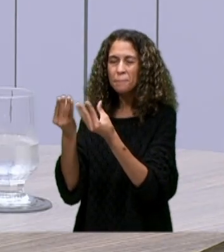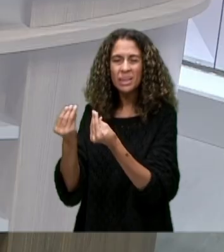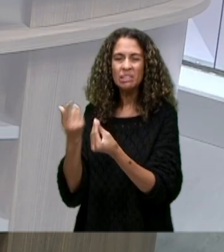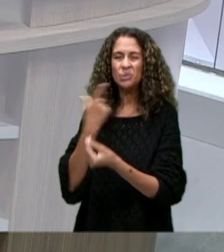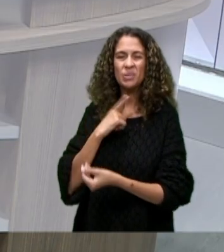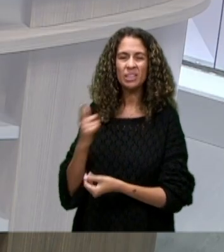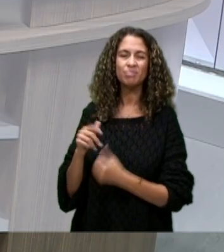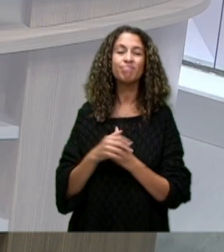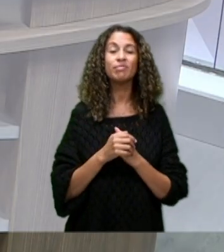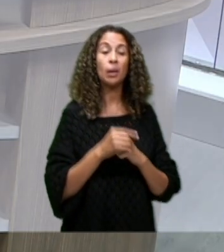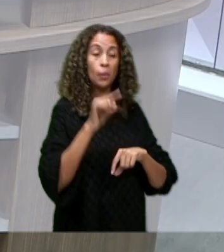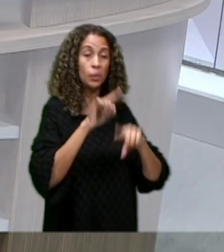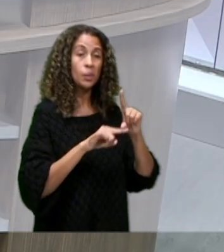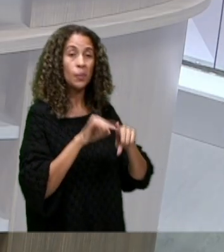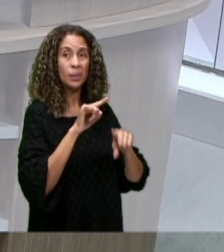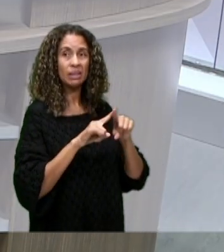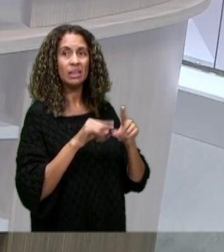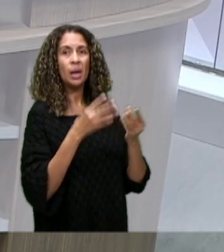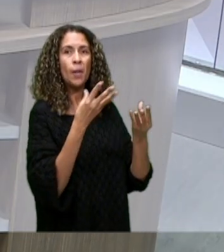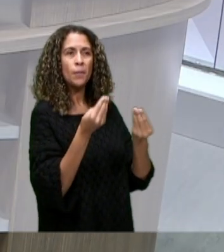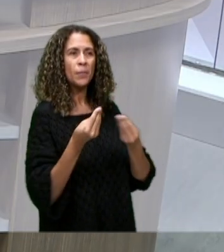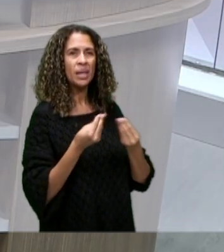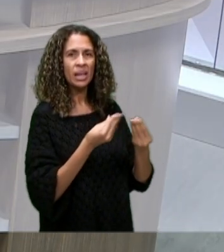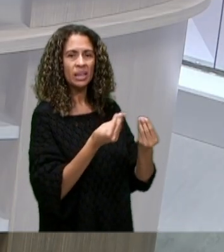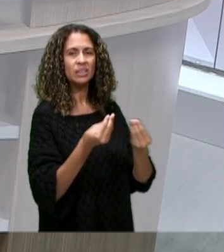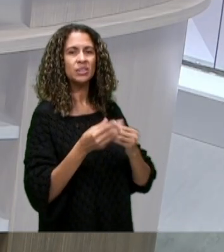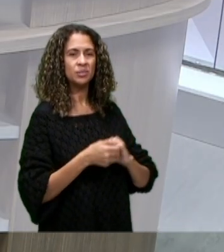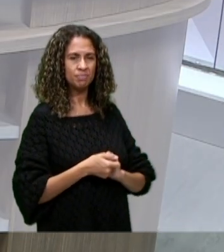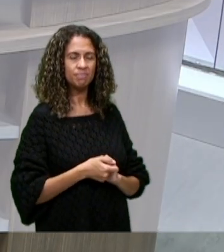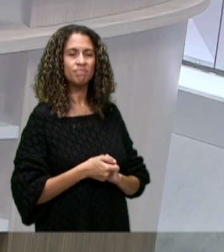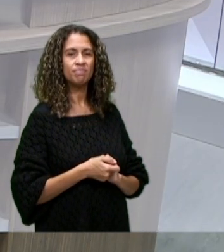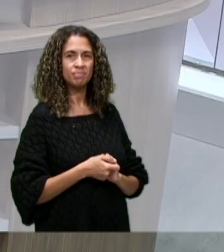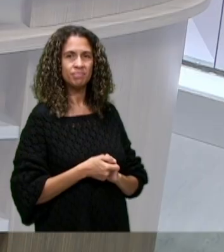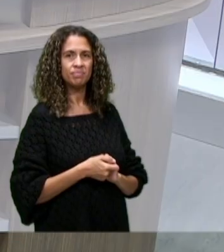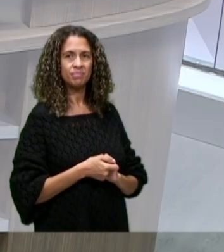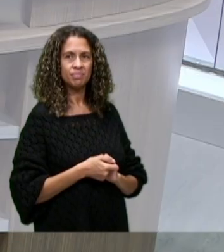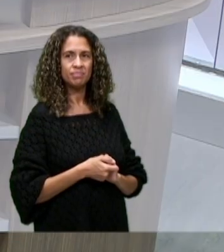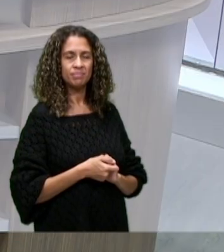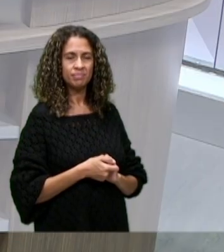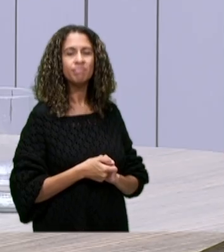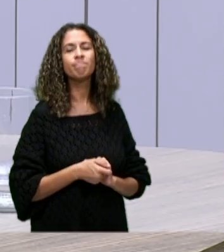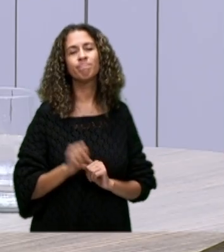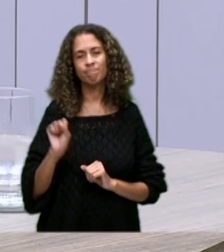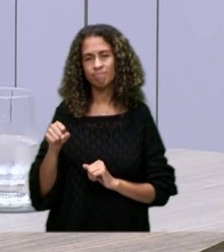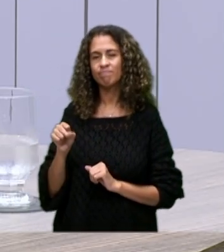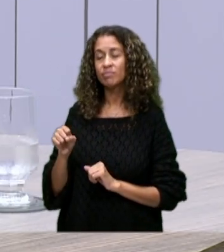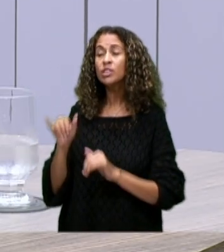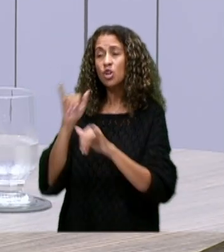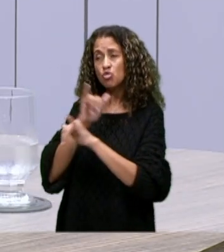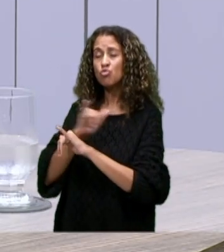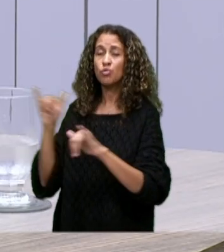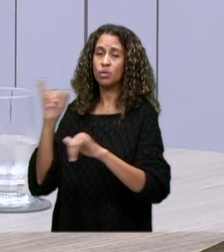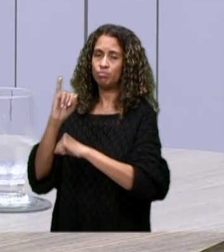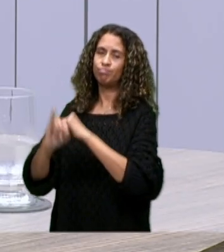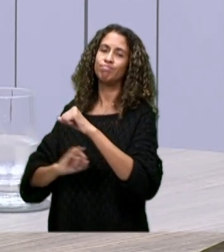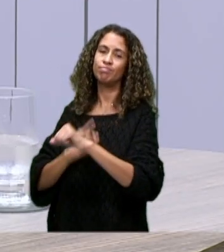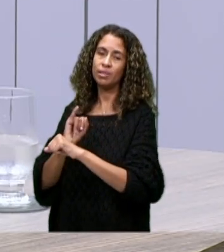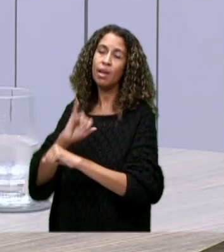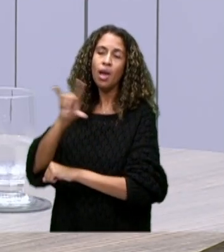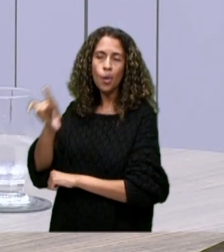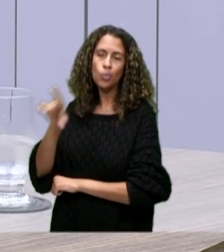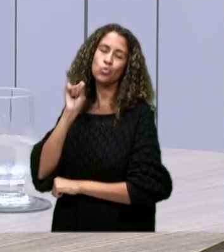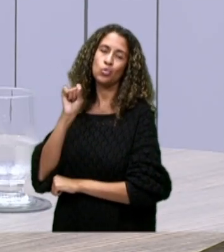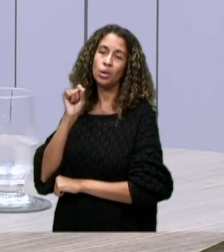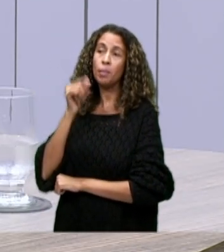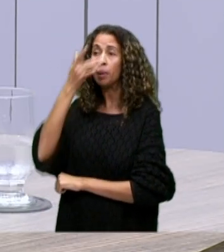que... A materialidade está faltando? Isso. É isso? Falta materialidade. Claro que lançar um livro online hoje é uma opção para quem não